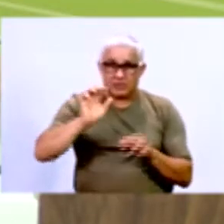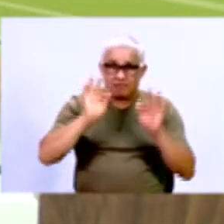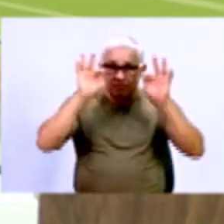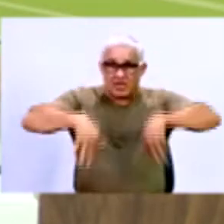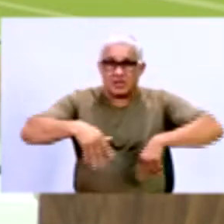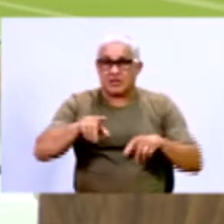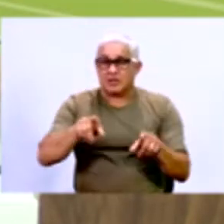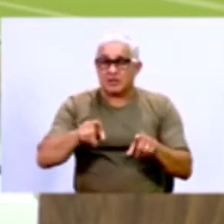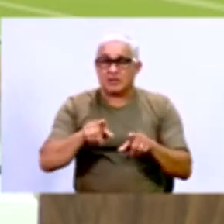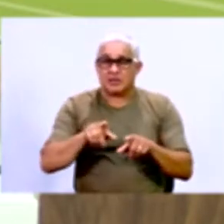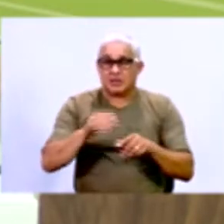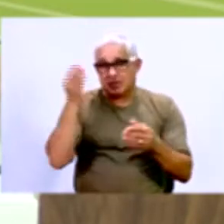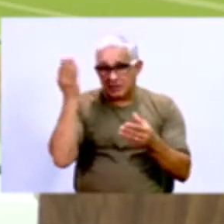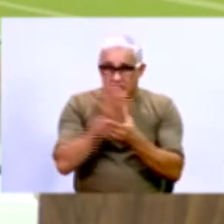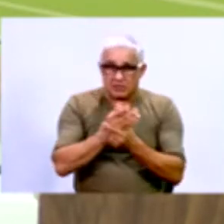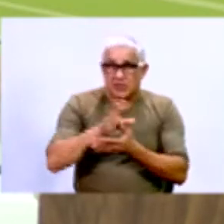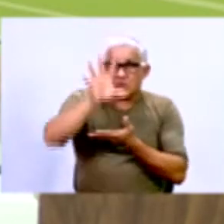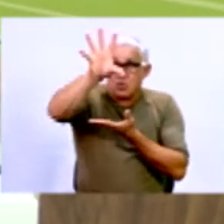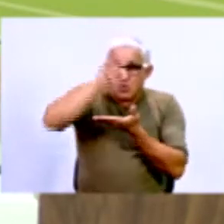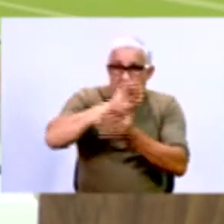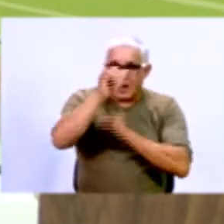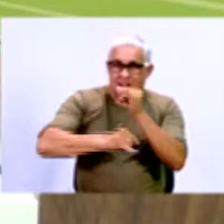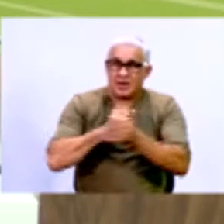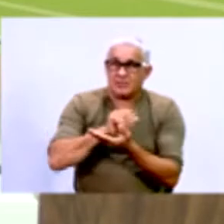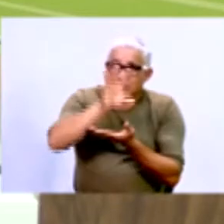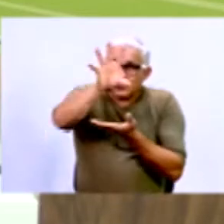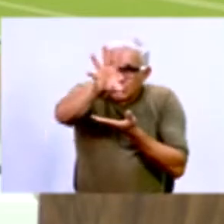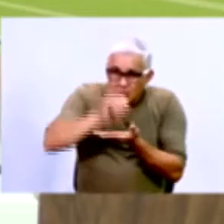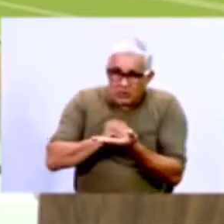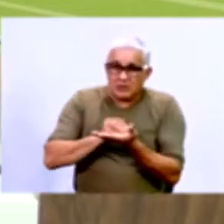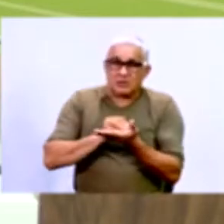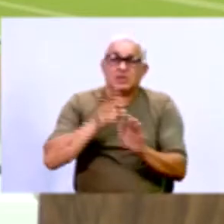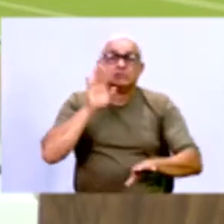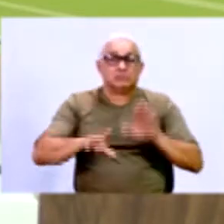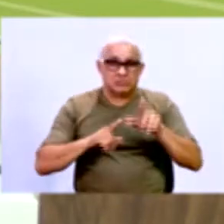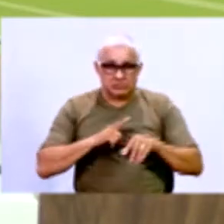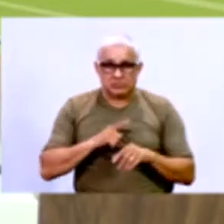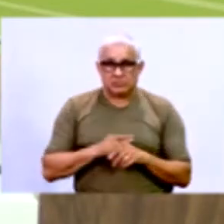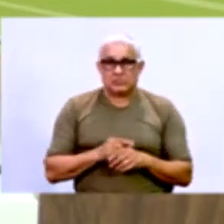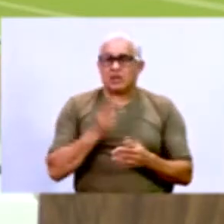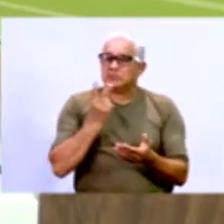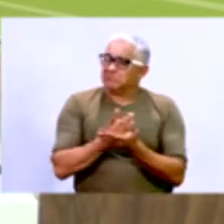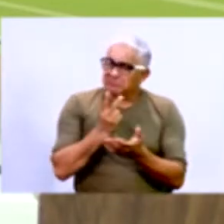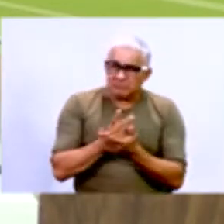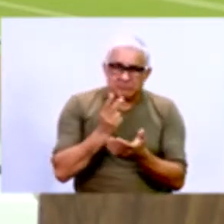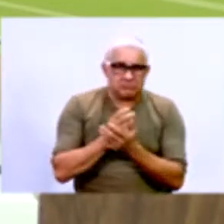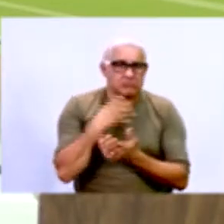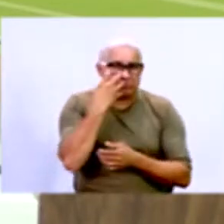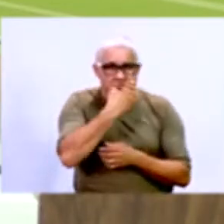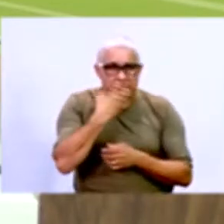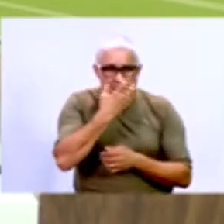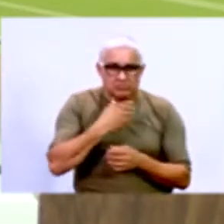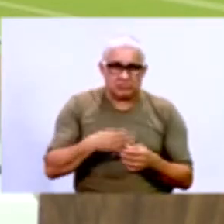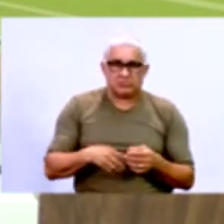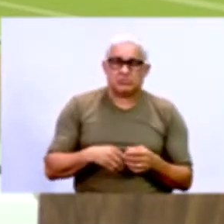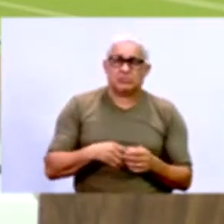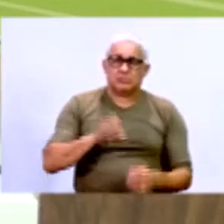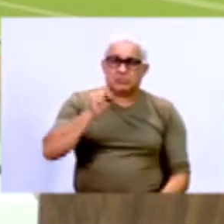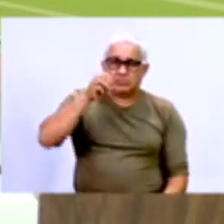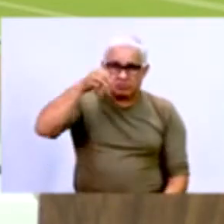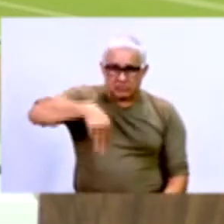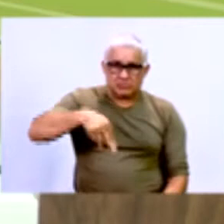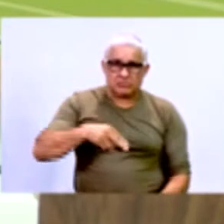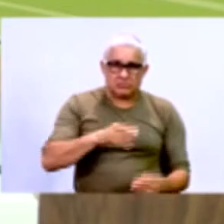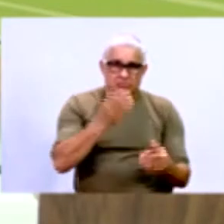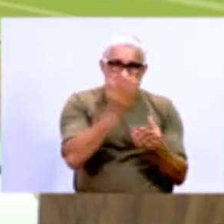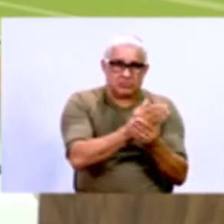áudio, se nós vamos baixar um arquivo, por exemplo, às vezes nós temos a mesma música, o mesmo som em arquivos